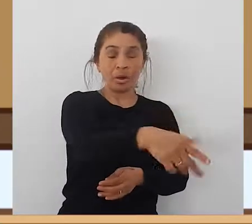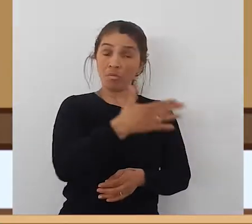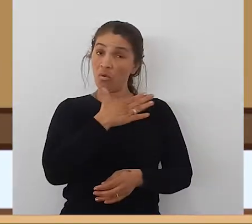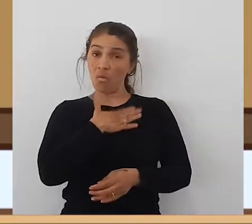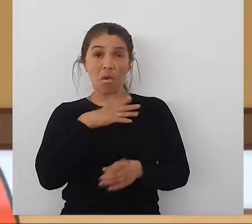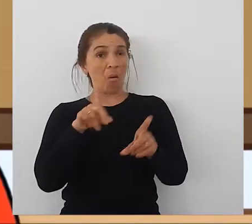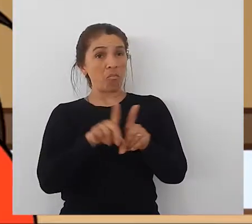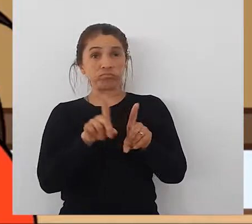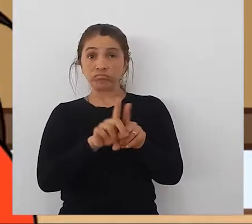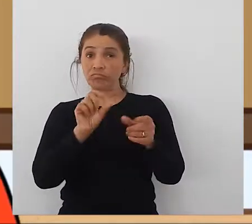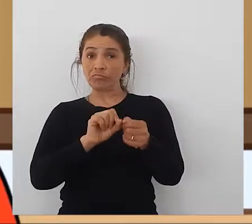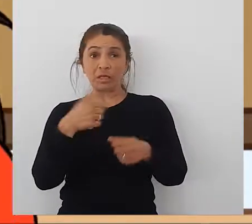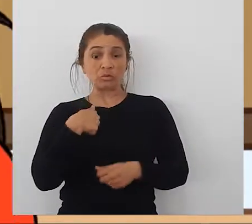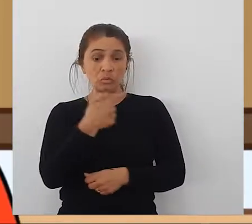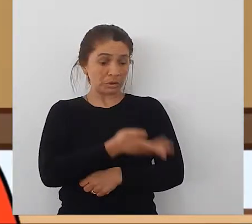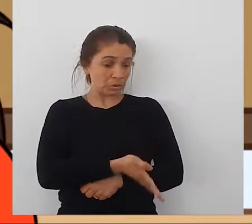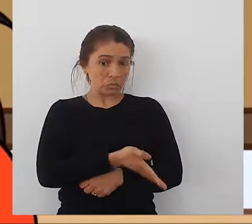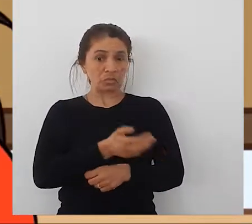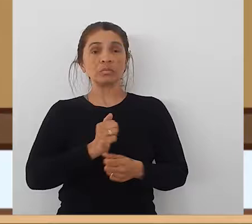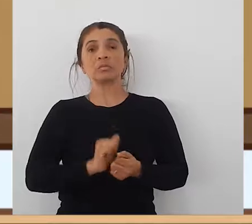faço isso.